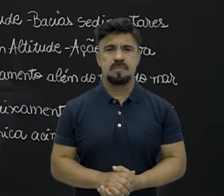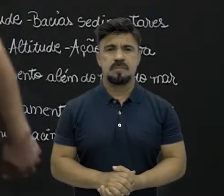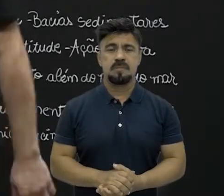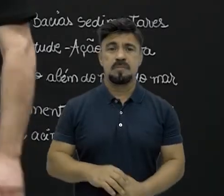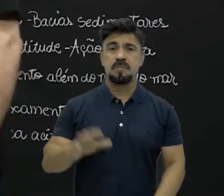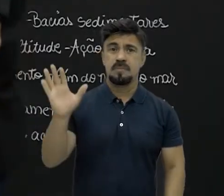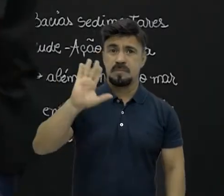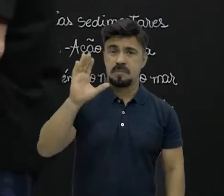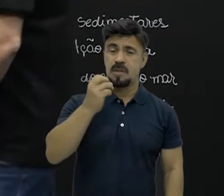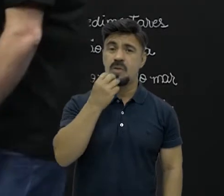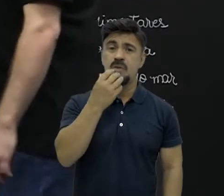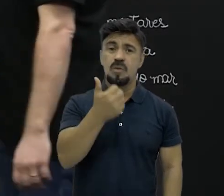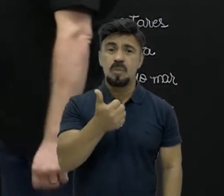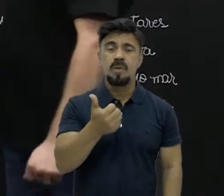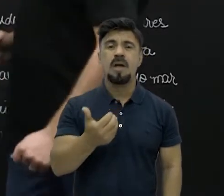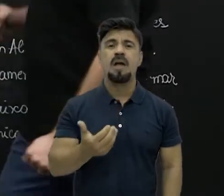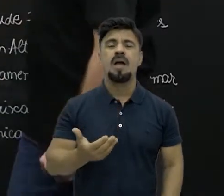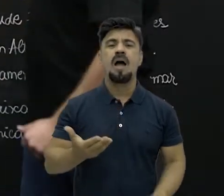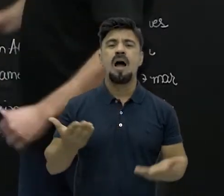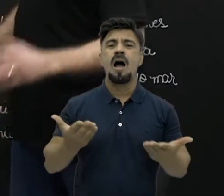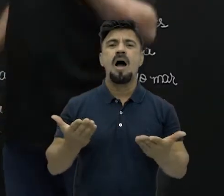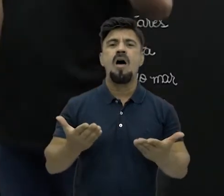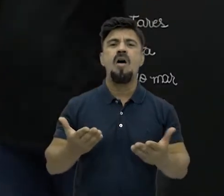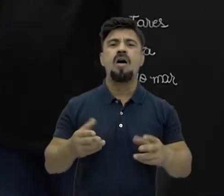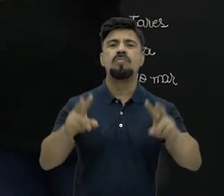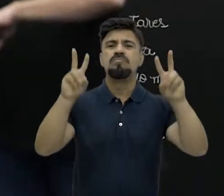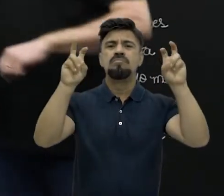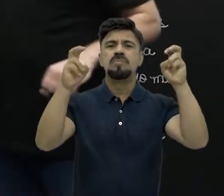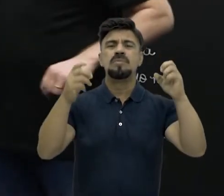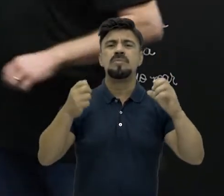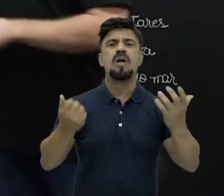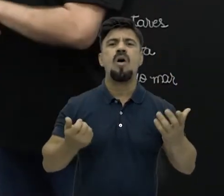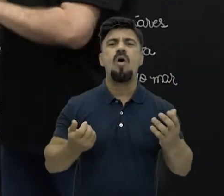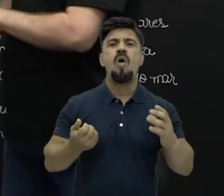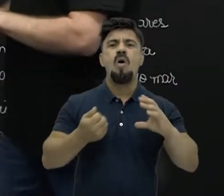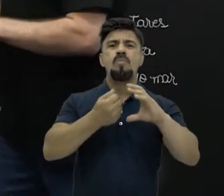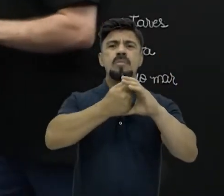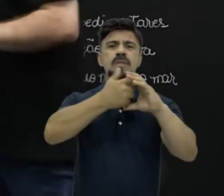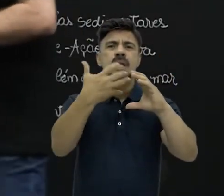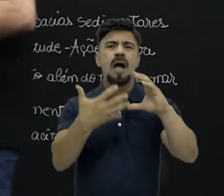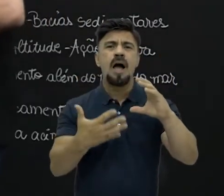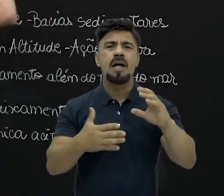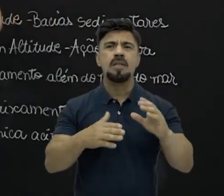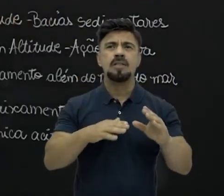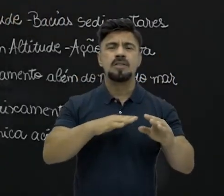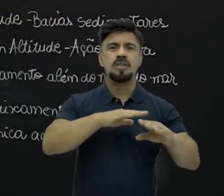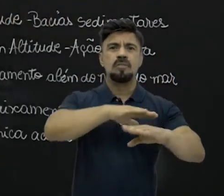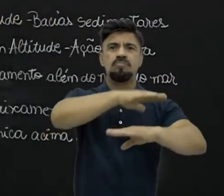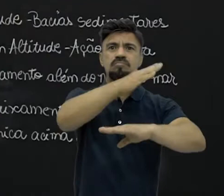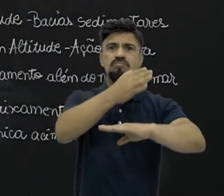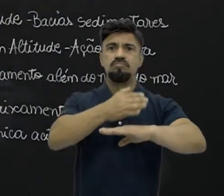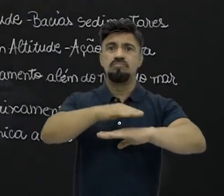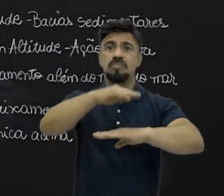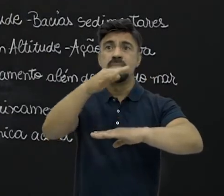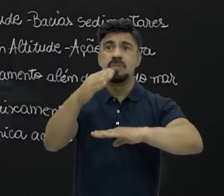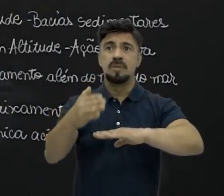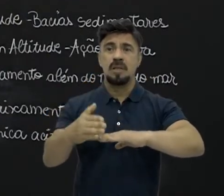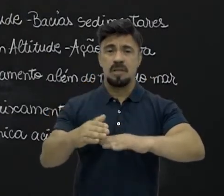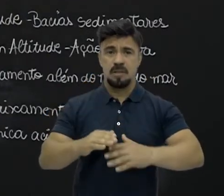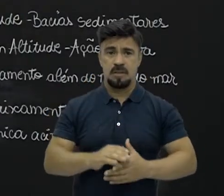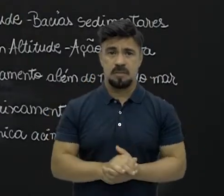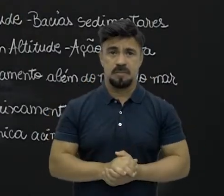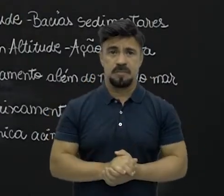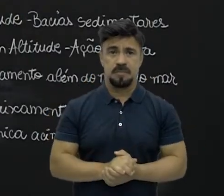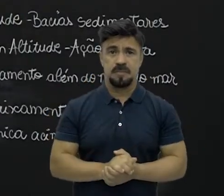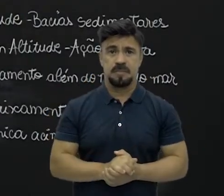Olá pessoal, tudo bem? Vamos agora falar sobre estrutura e formas de relevo. Estrutura, forma de